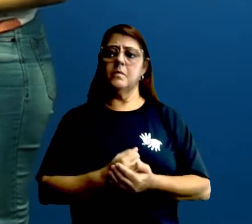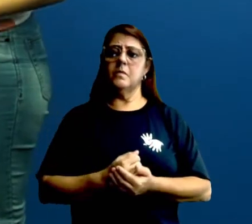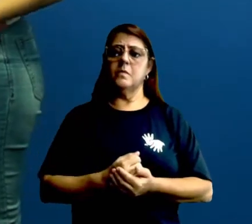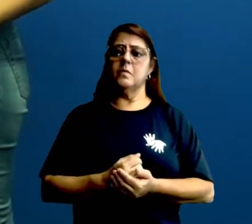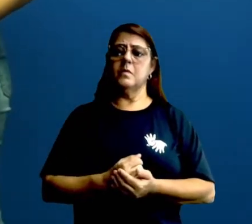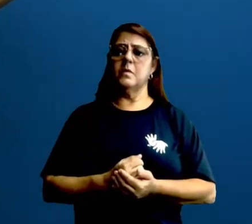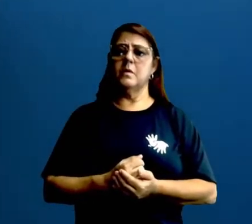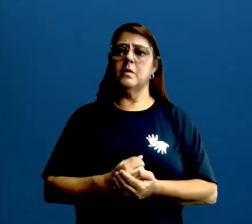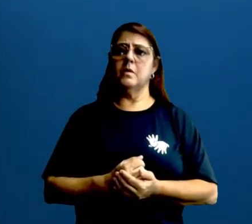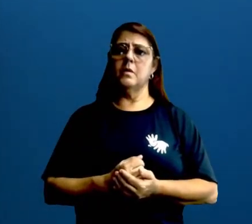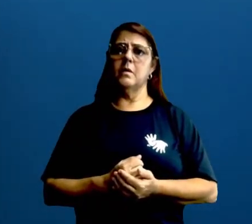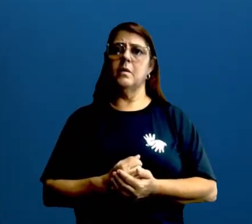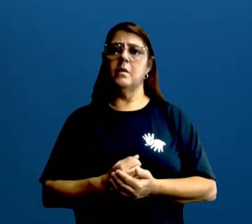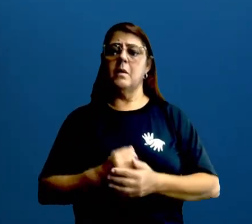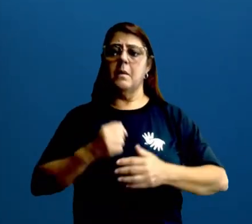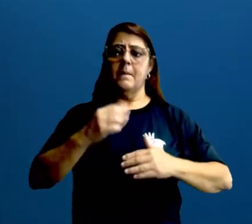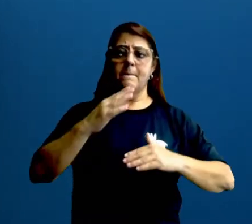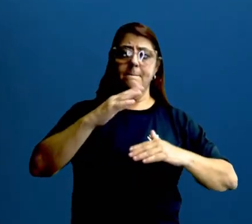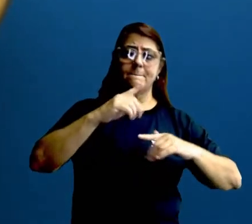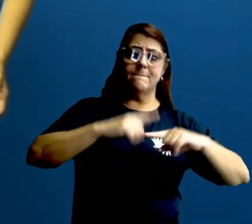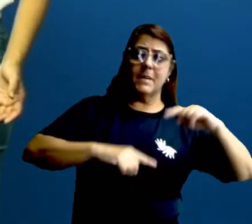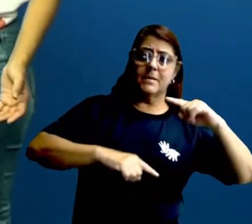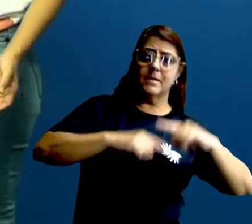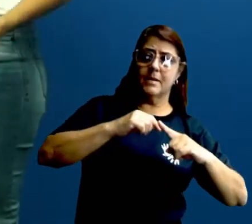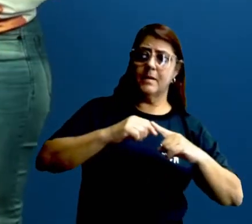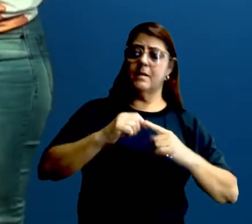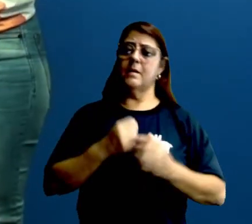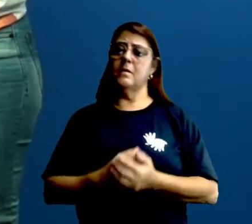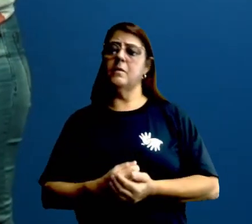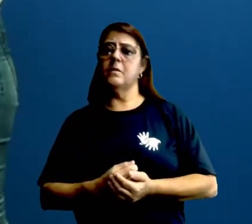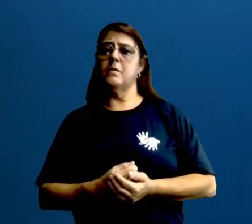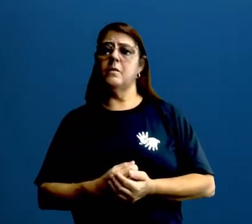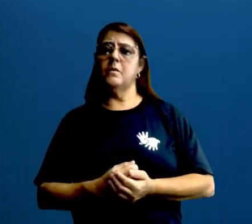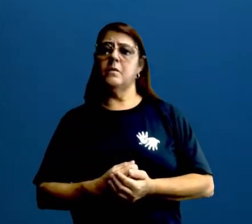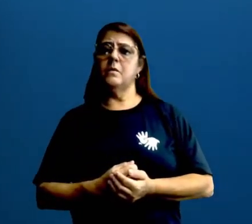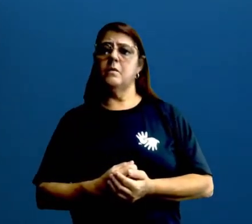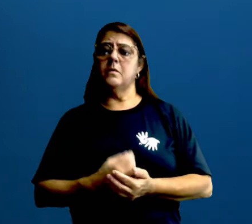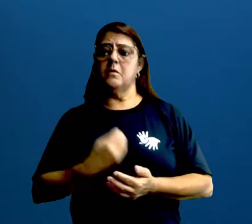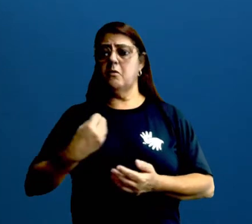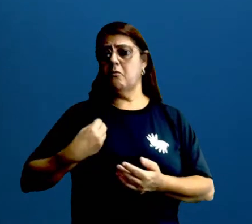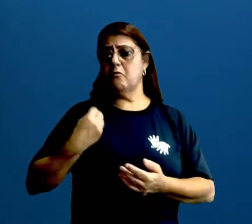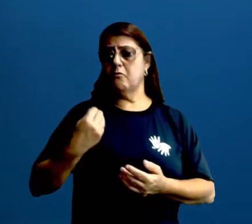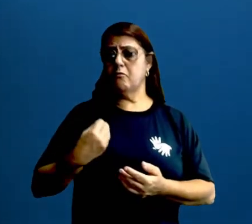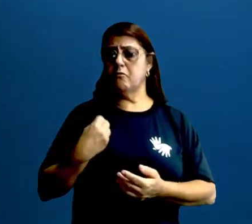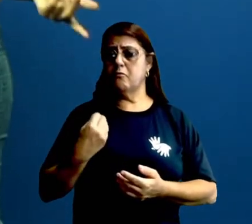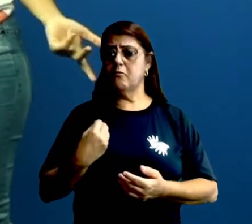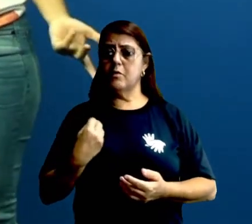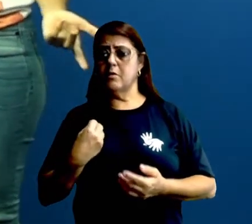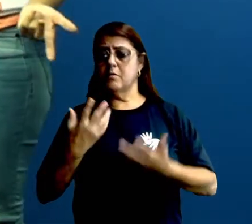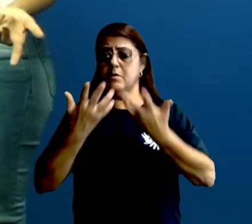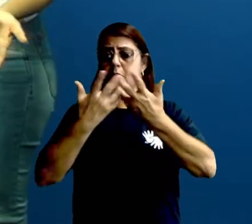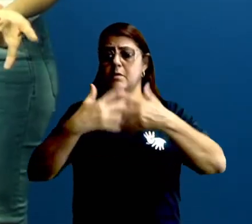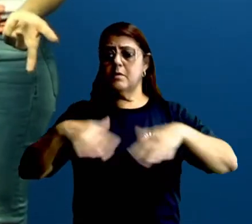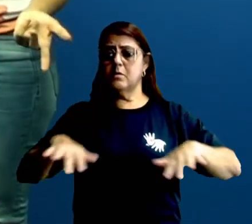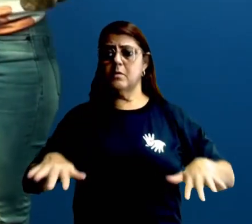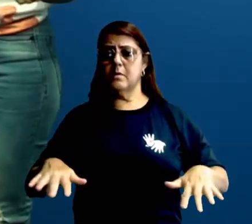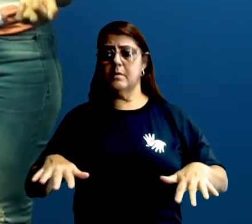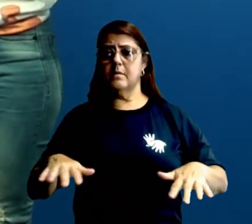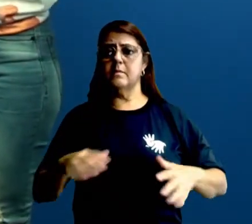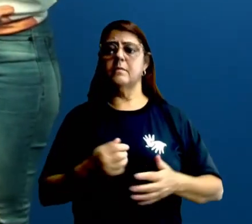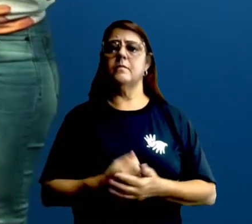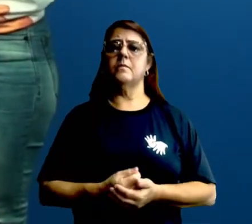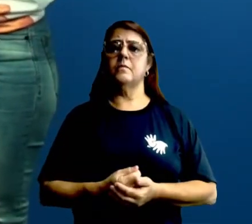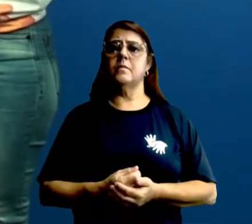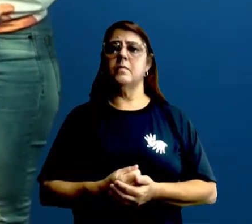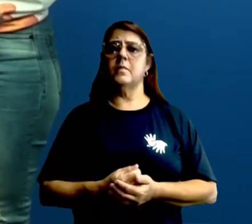existem são patrimônio material, imaterial, patrimônios vivos e patrimônio natural,